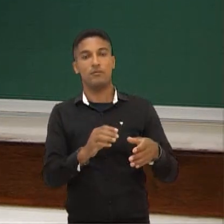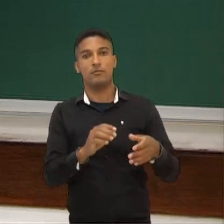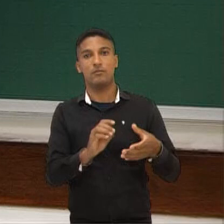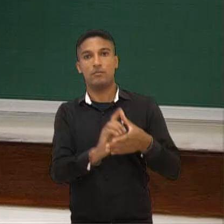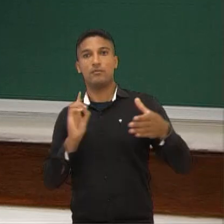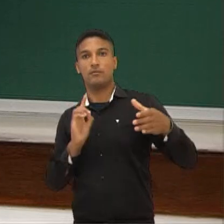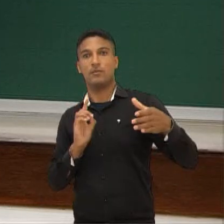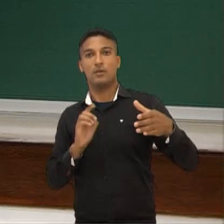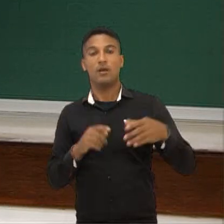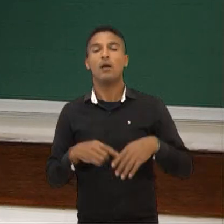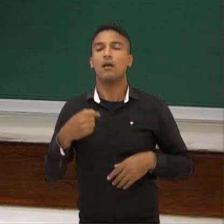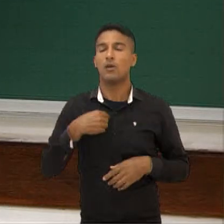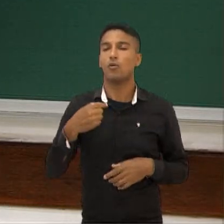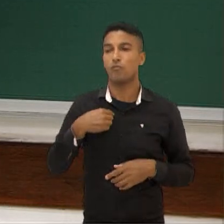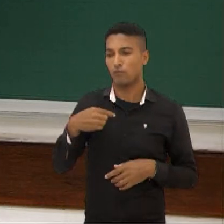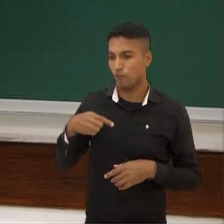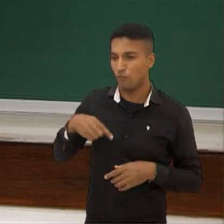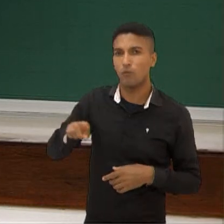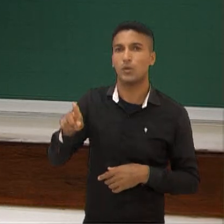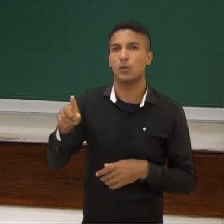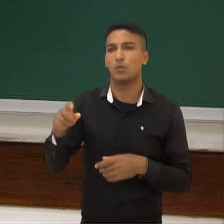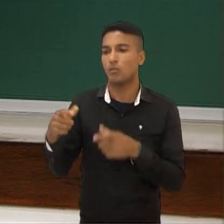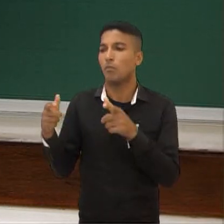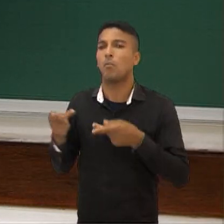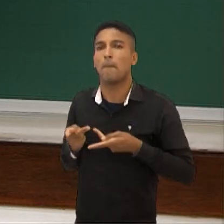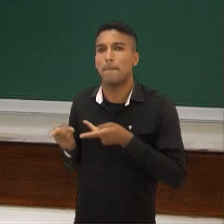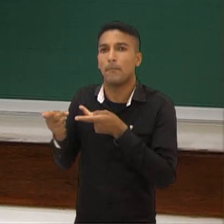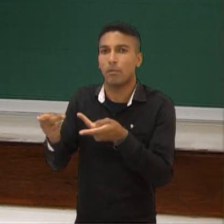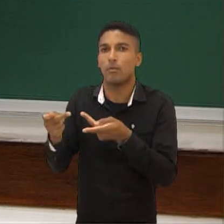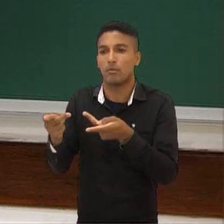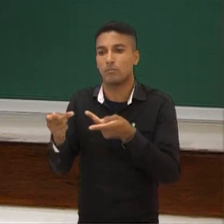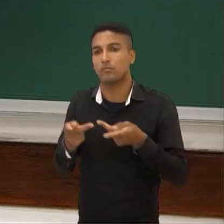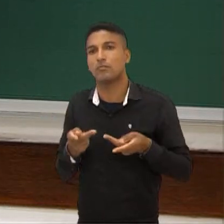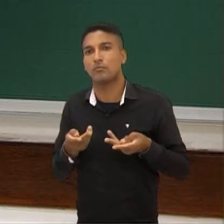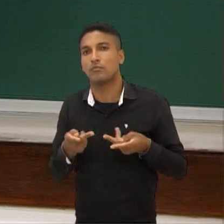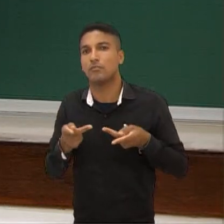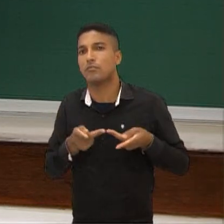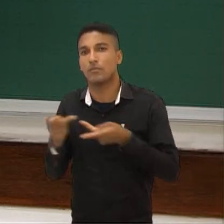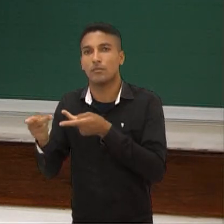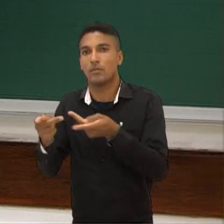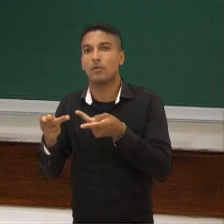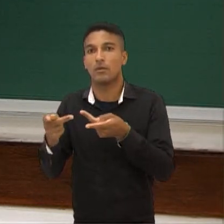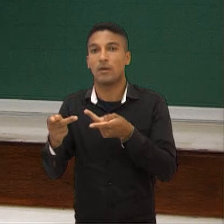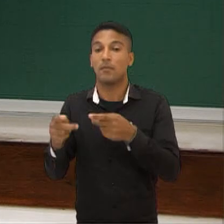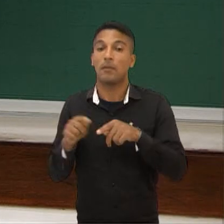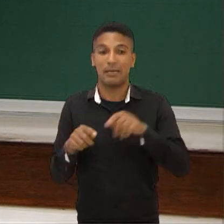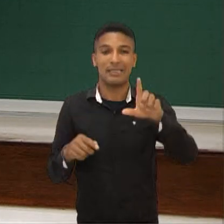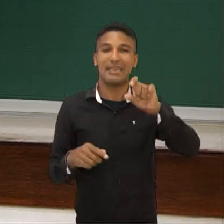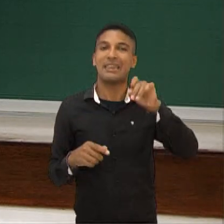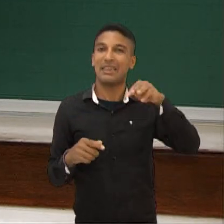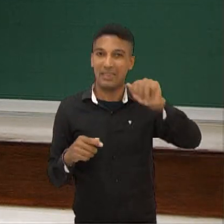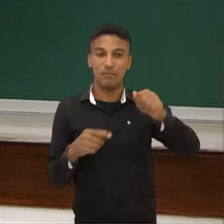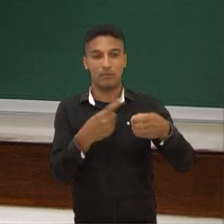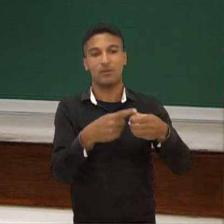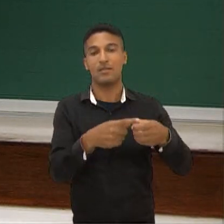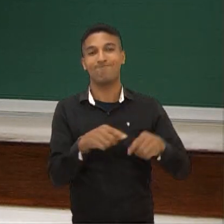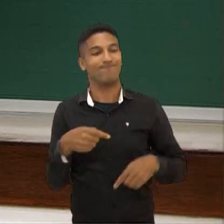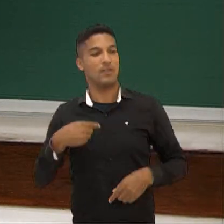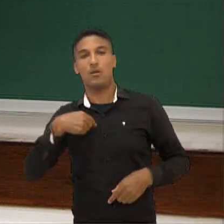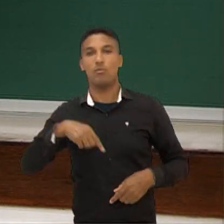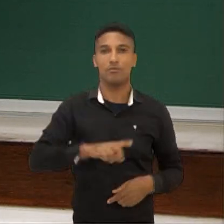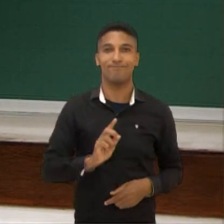lugares, menos a Lima, né? De exclusão, menos esse lugar. Bien, agora vamos a nossa atividade